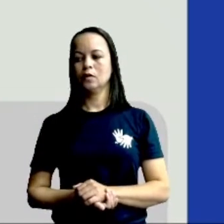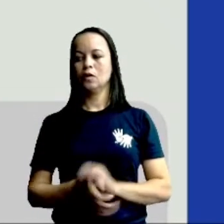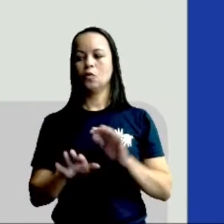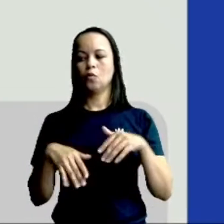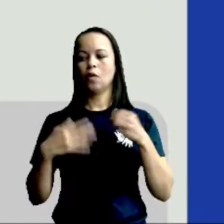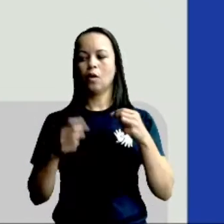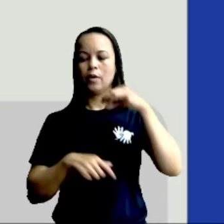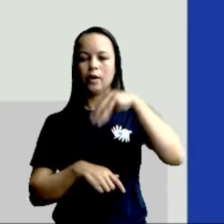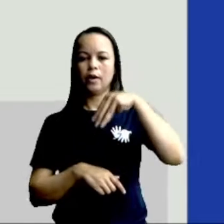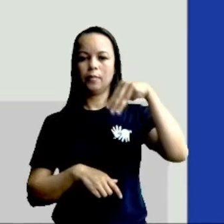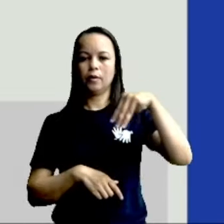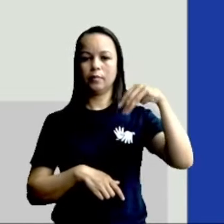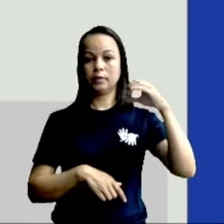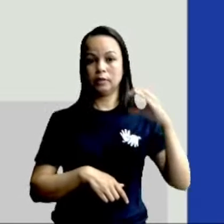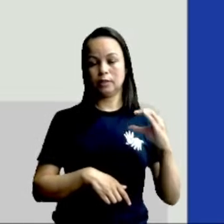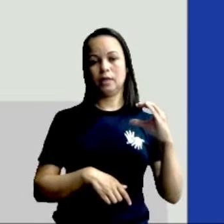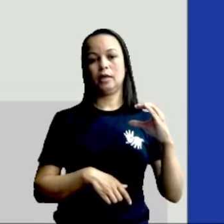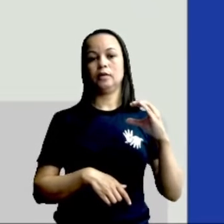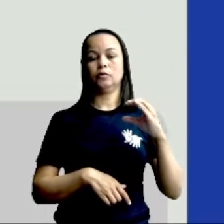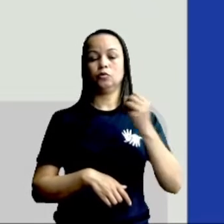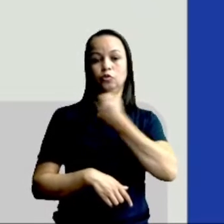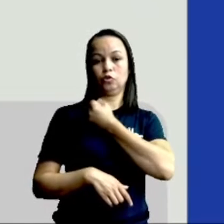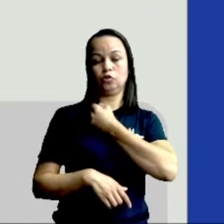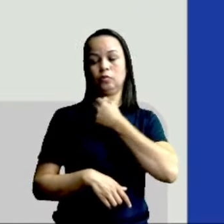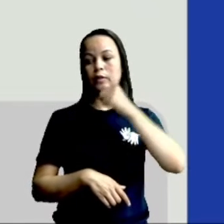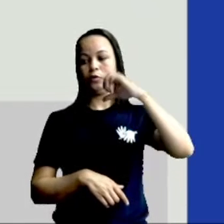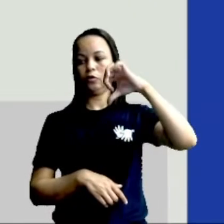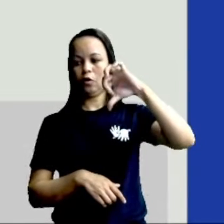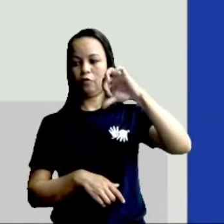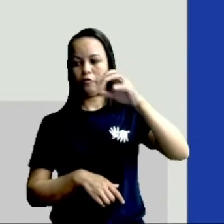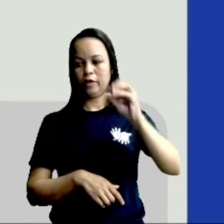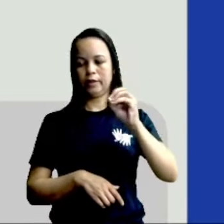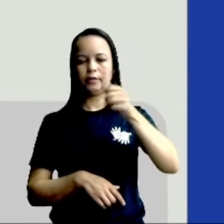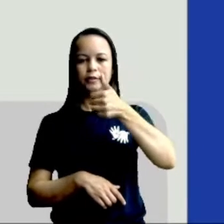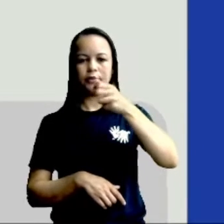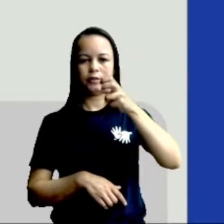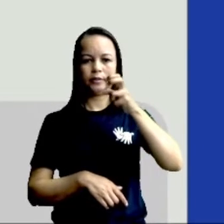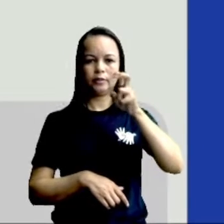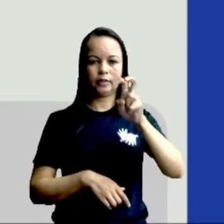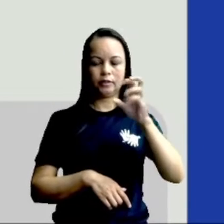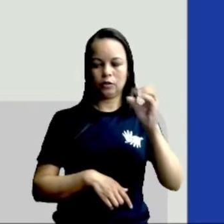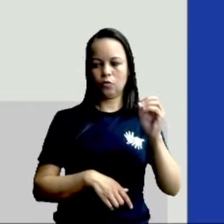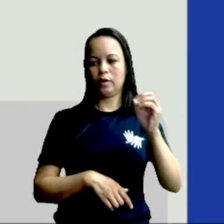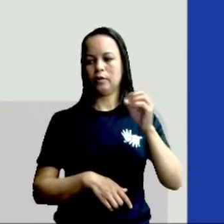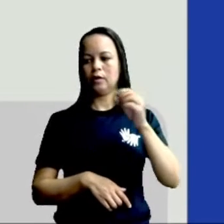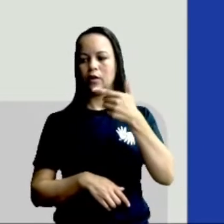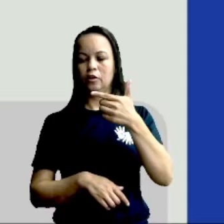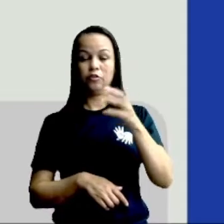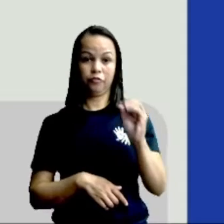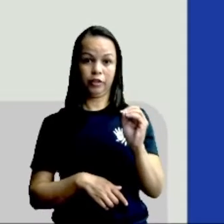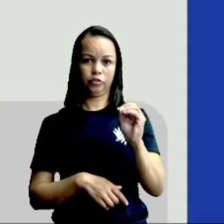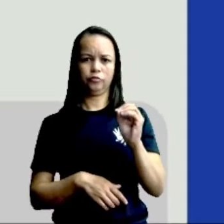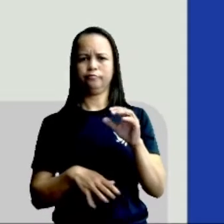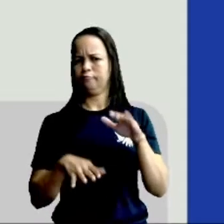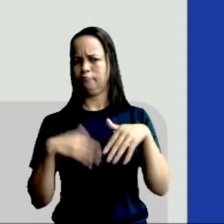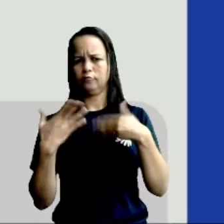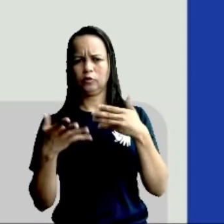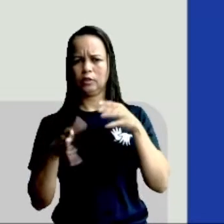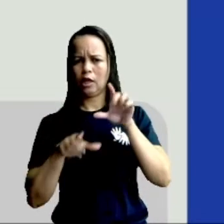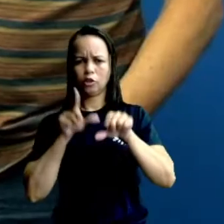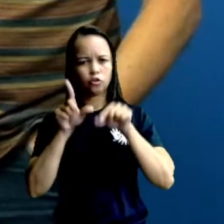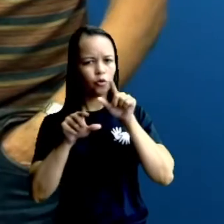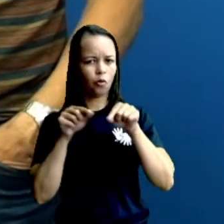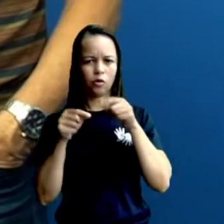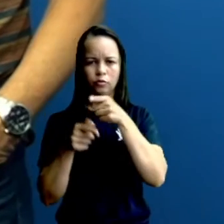múltiplo comum entre os números 90, 150 e 20? Bom, você escolhe o processo que